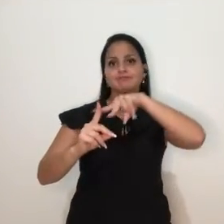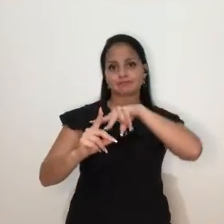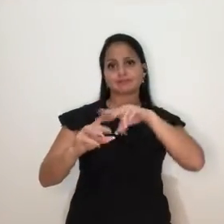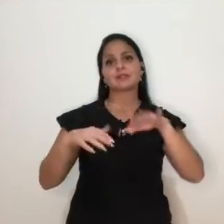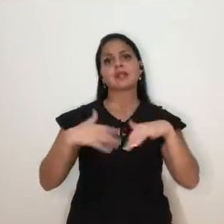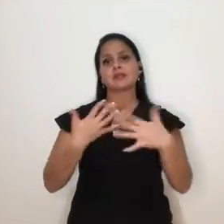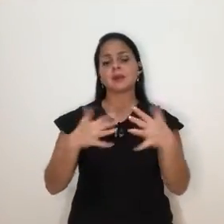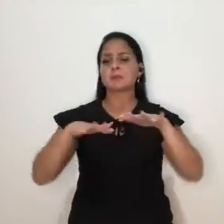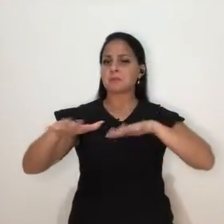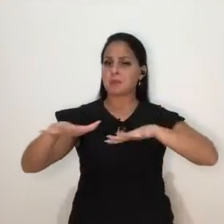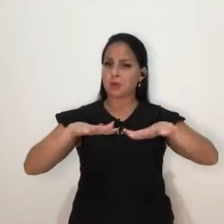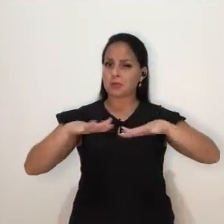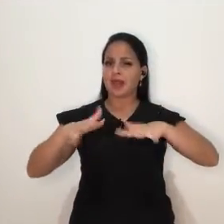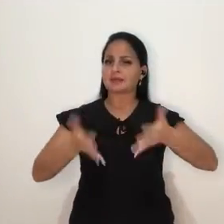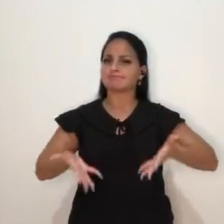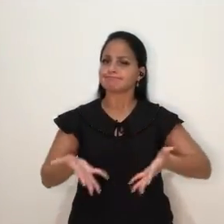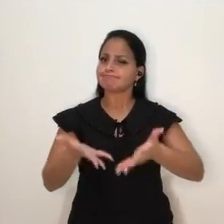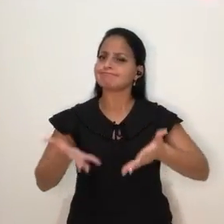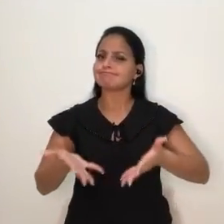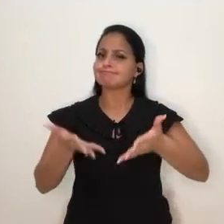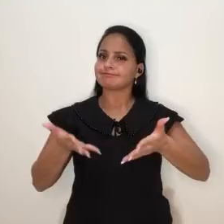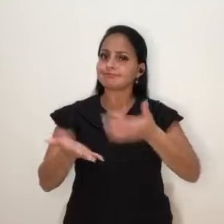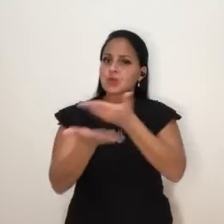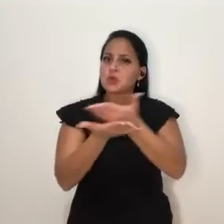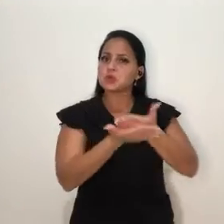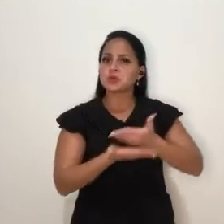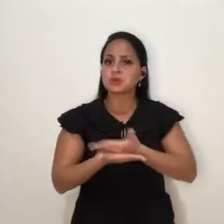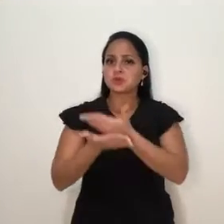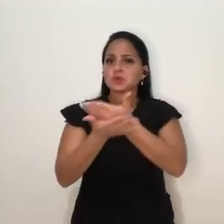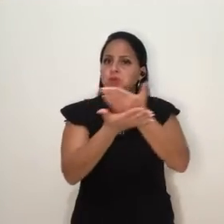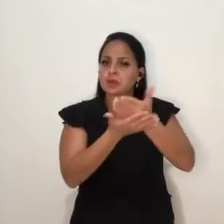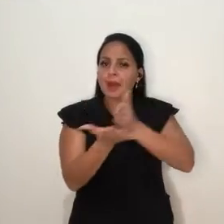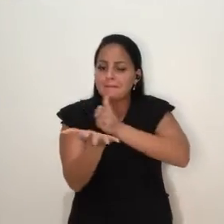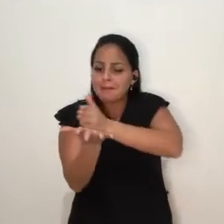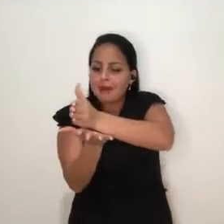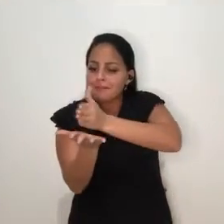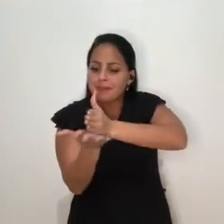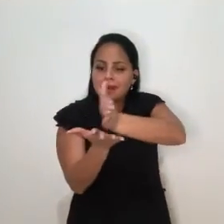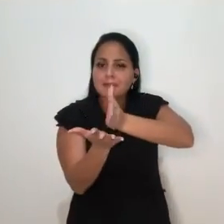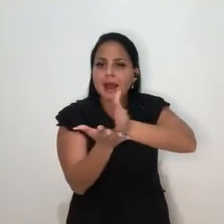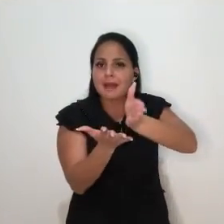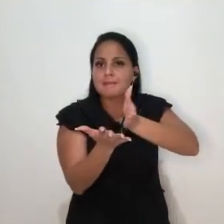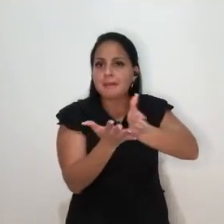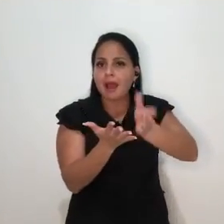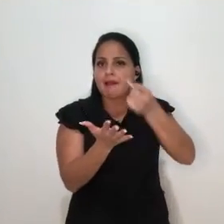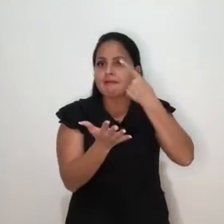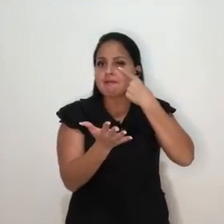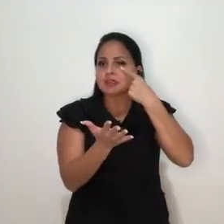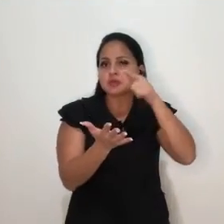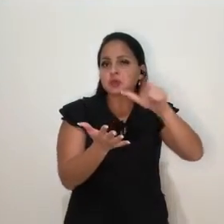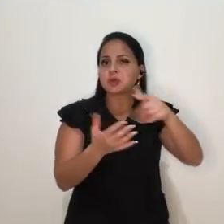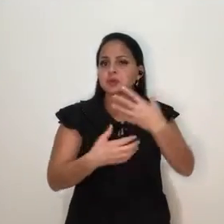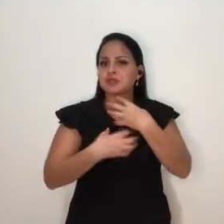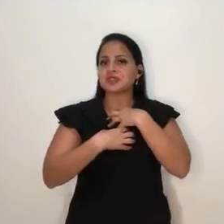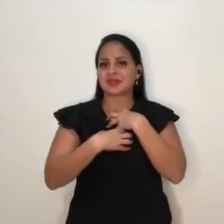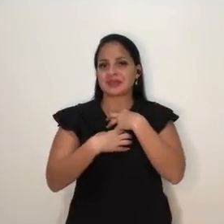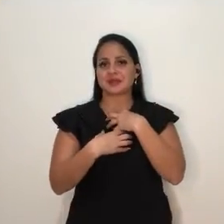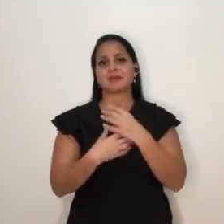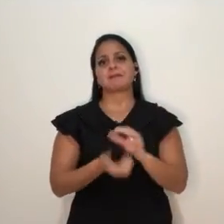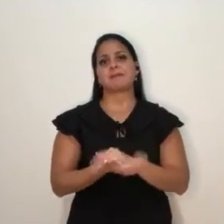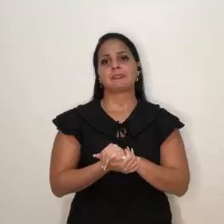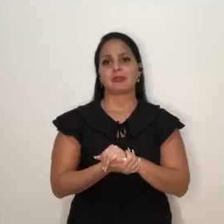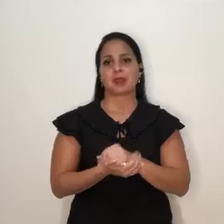estudar por um outro caminho, por um outro lado, ver de outra forma. Ainda mais que mudou de estado, então tudo muda um pouco, né?